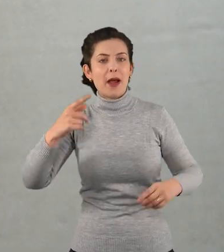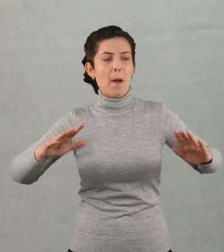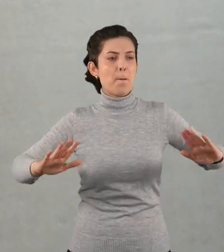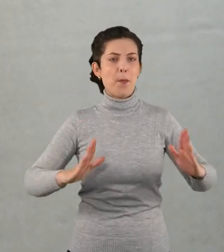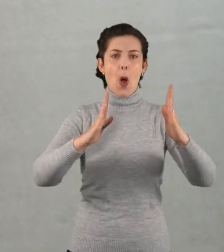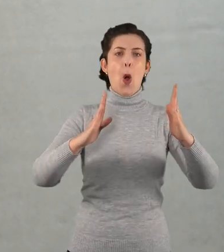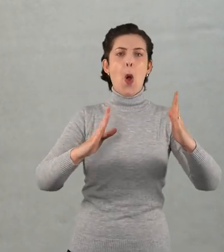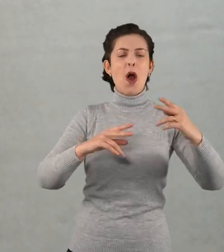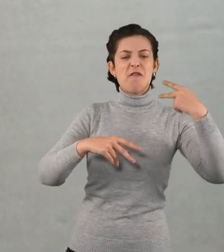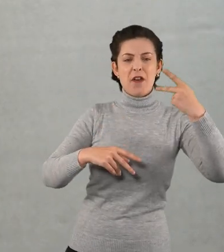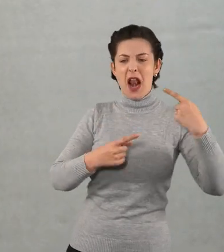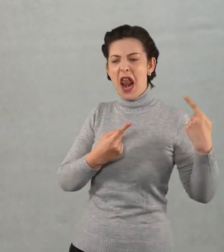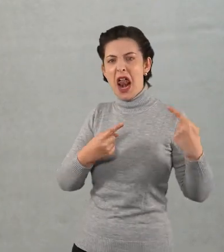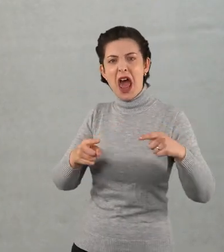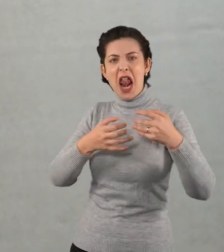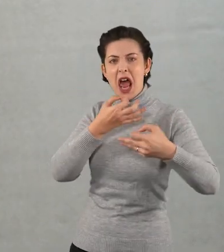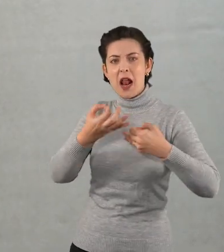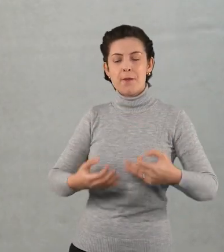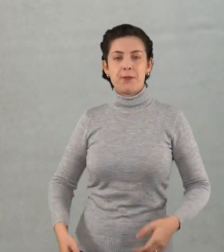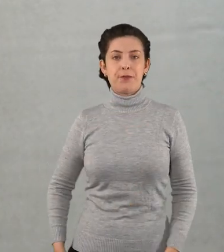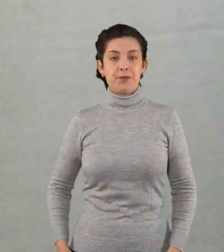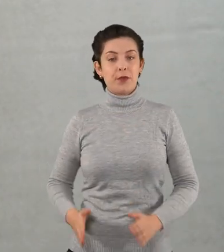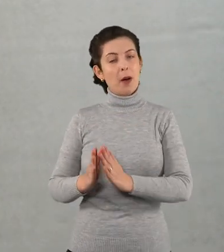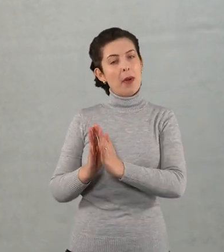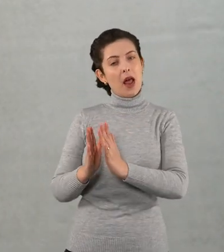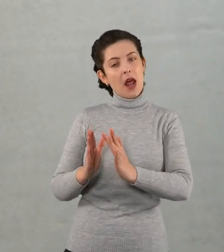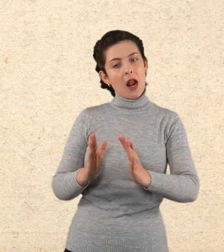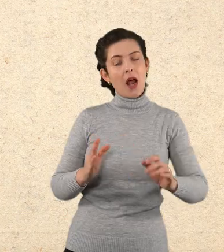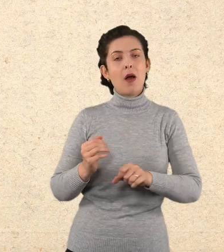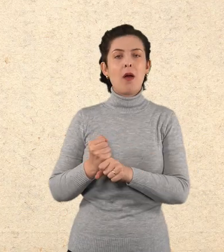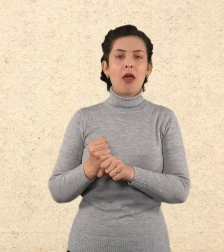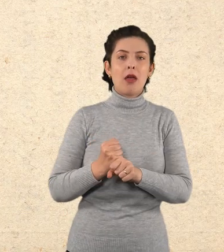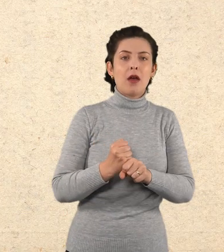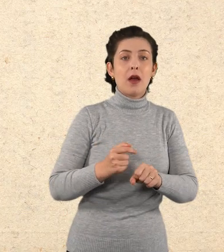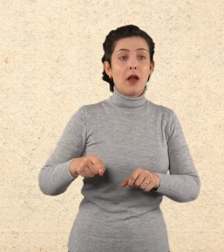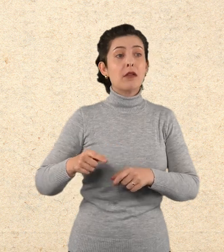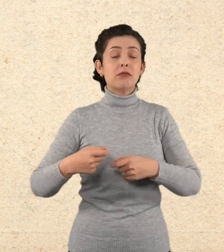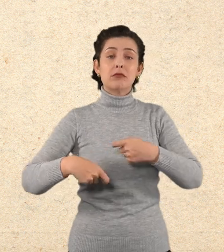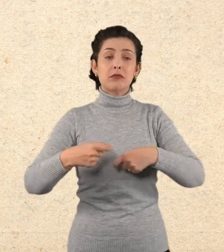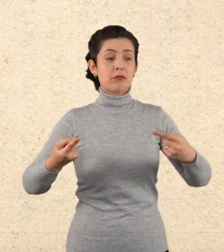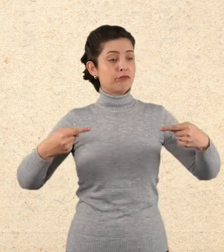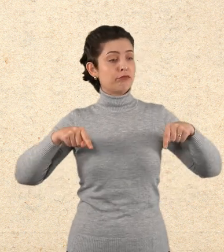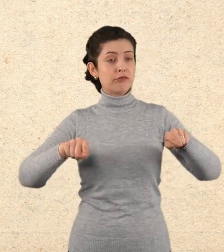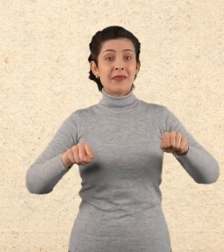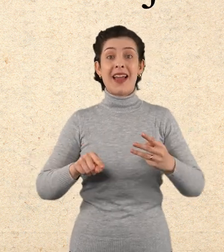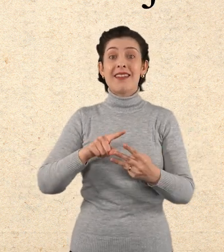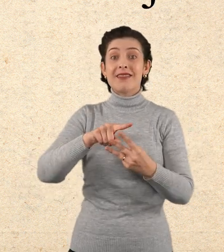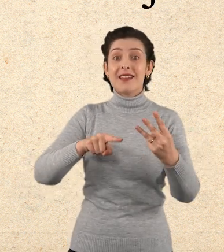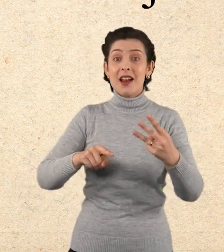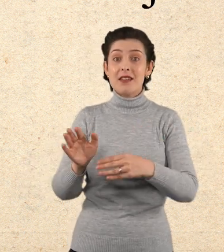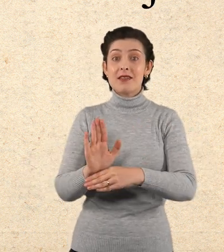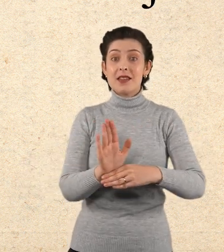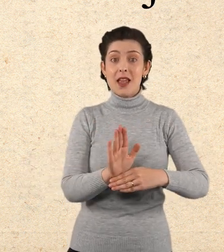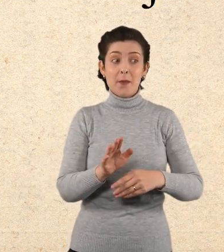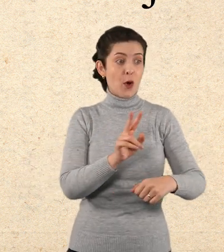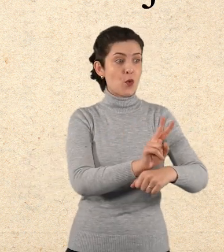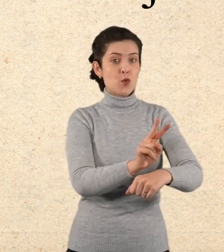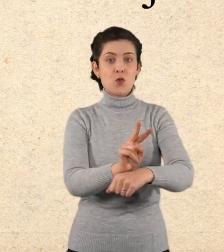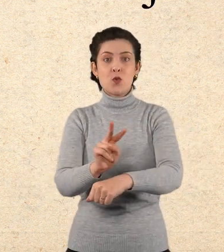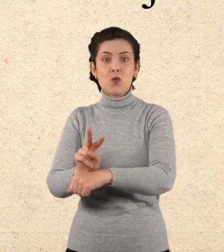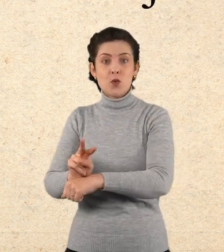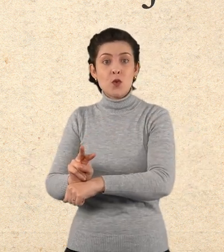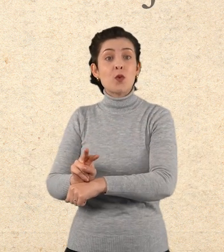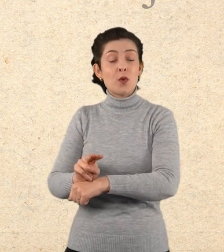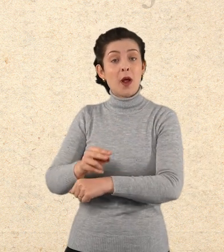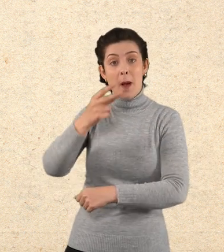seu Joaquim Macedo com os vereadores. Os vereadores criticaram muito ele. Durante um bom tempo, Joaquim administrou ao mesmo tempo